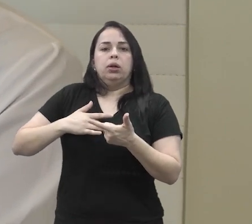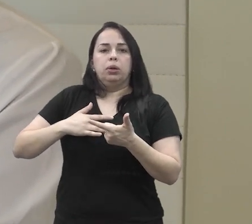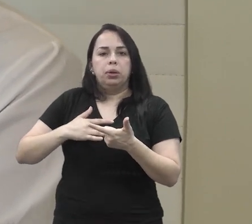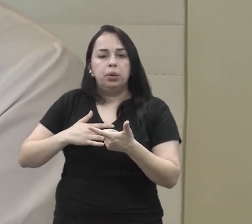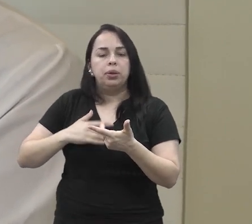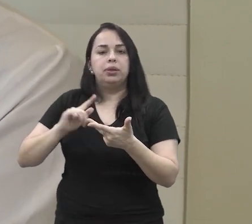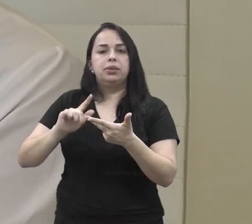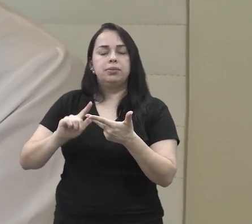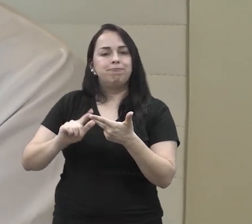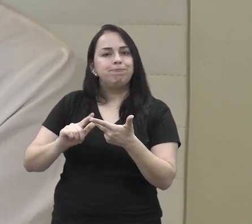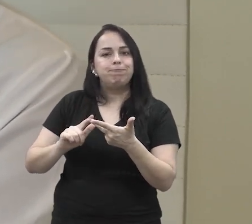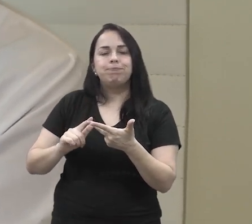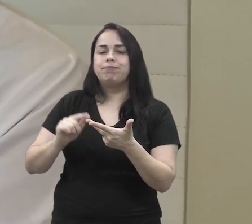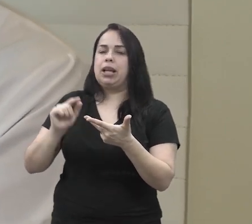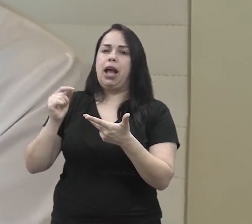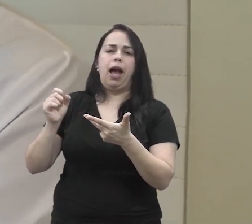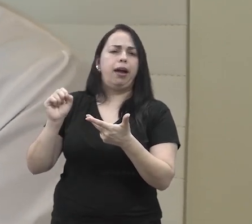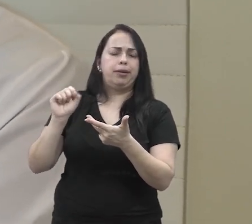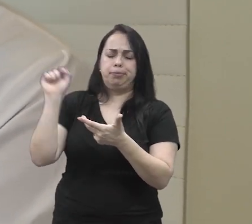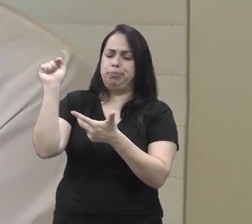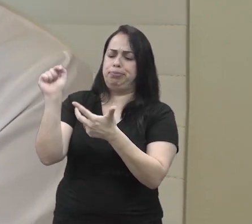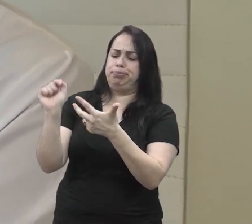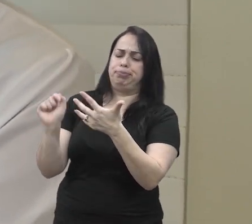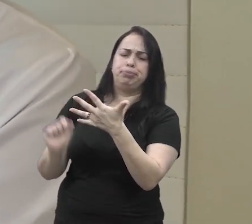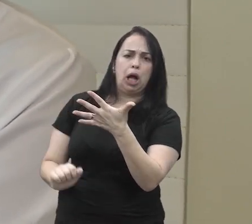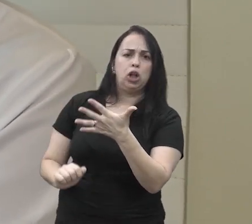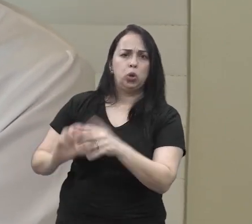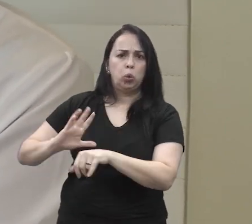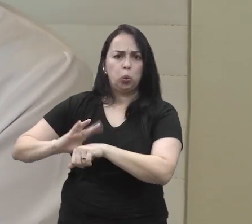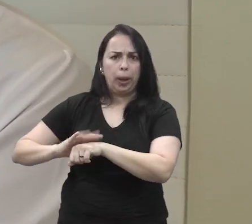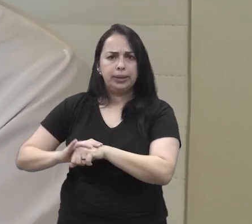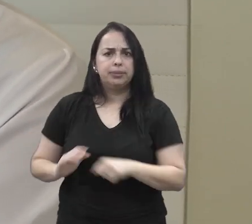infecções como pneumonias, tuberculose,